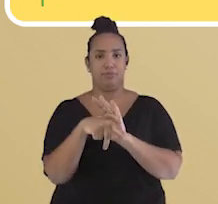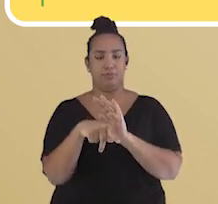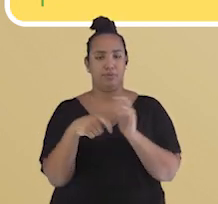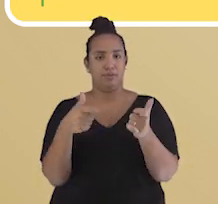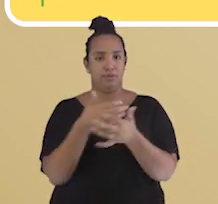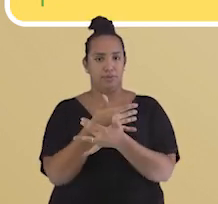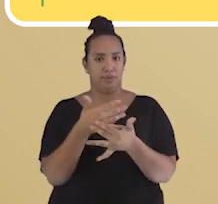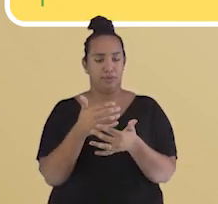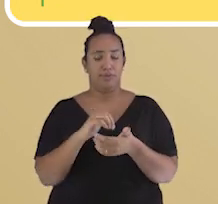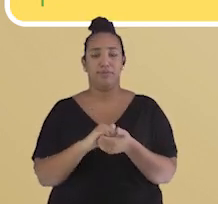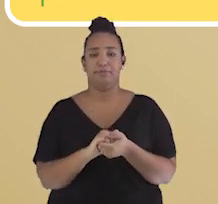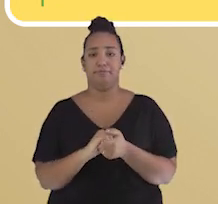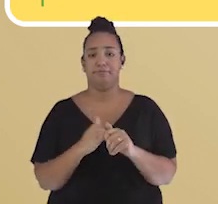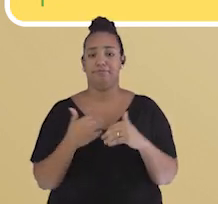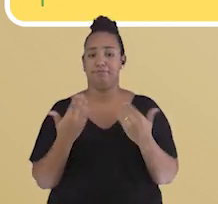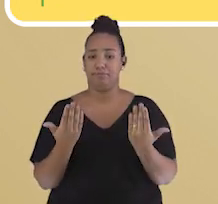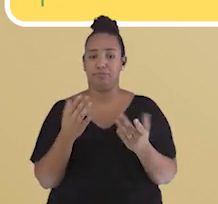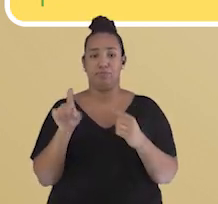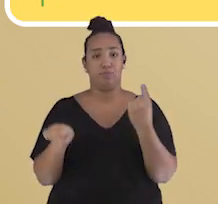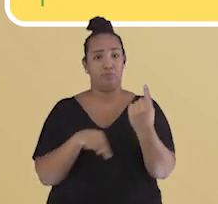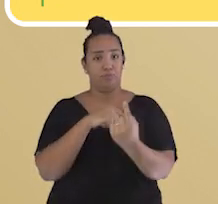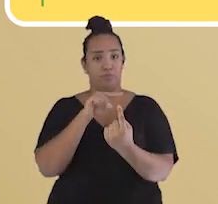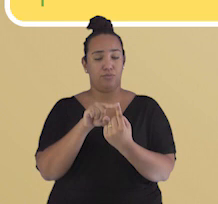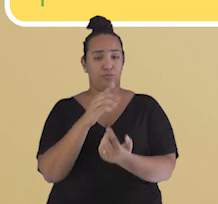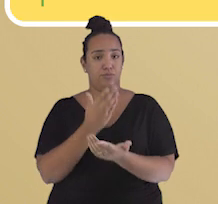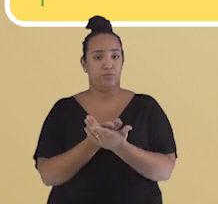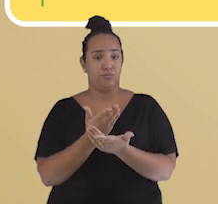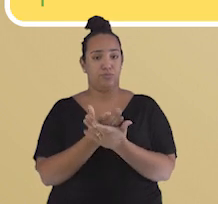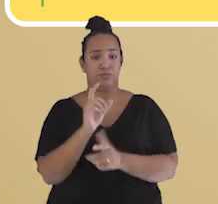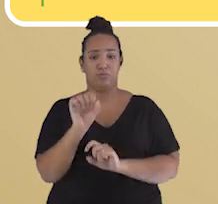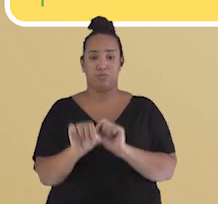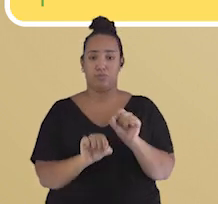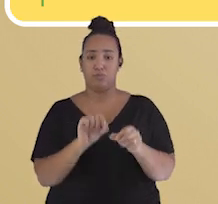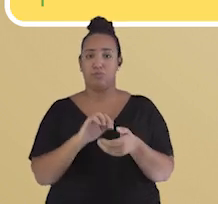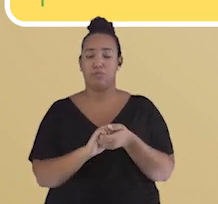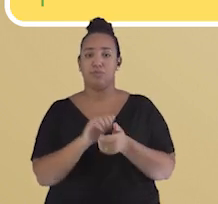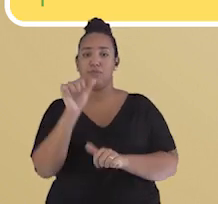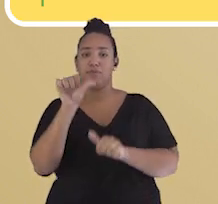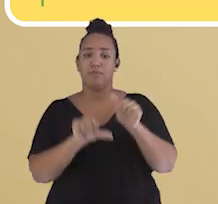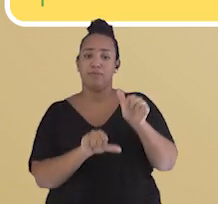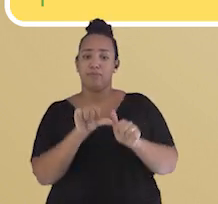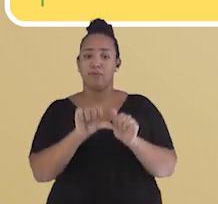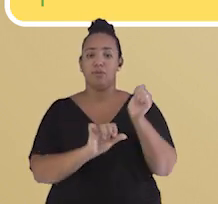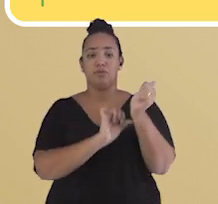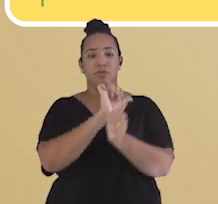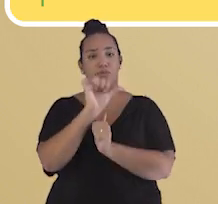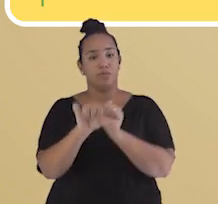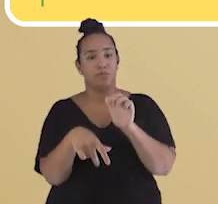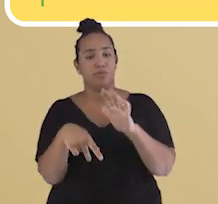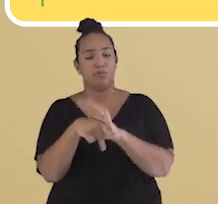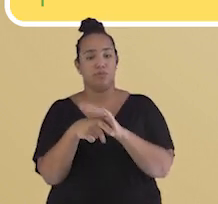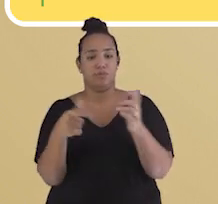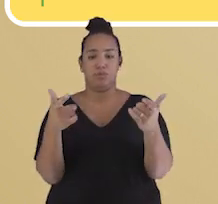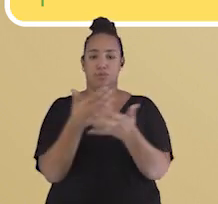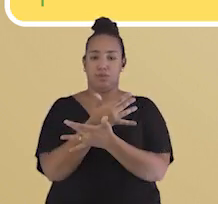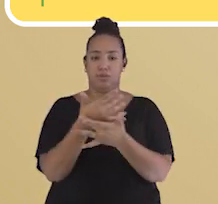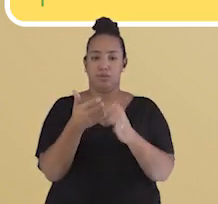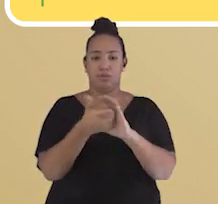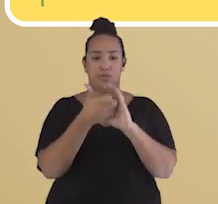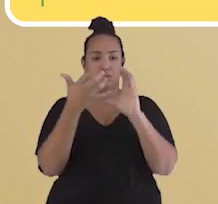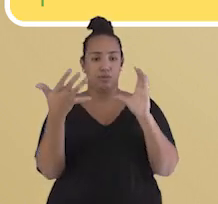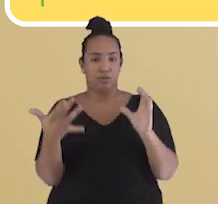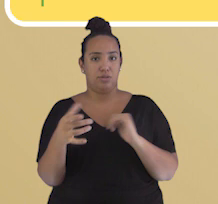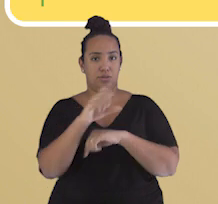habilidade desta aula é identificar as formas e funções das cidades e analisar as mudanças sociais, econômicas